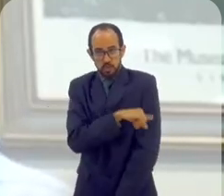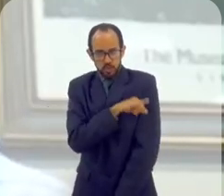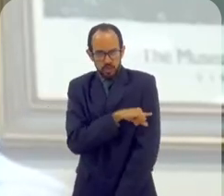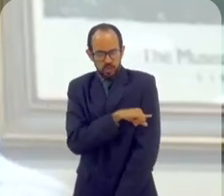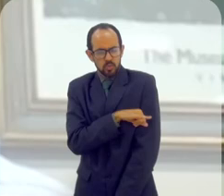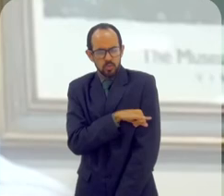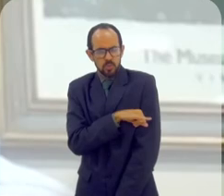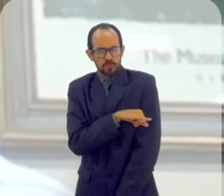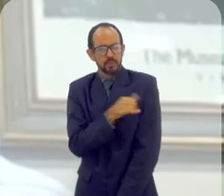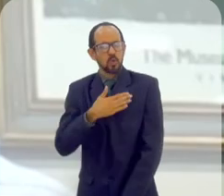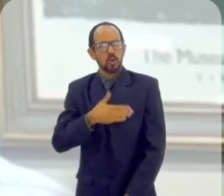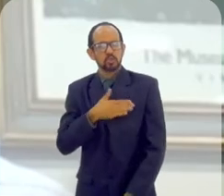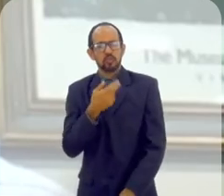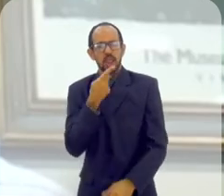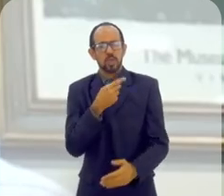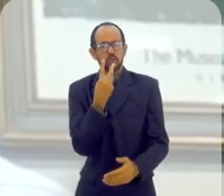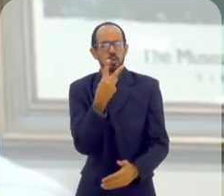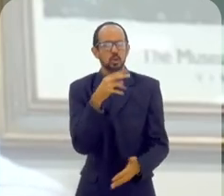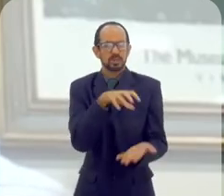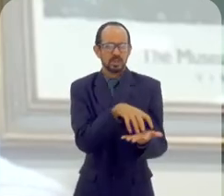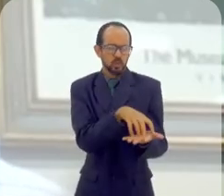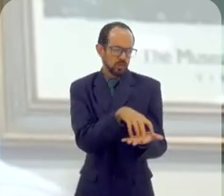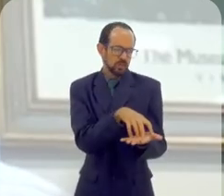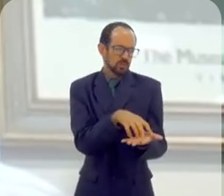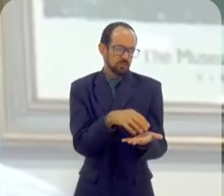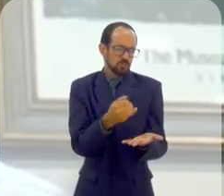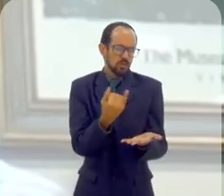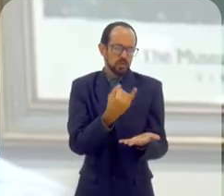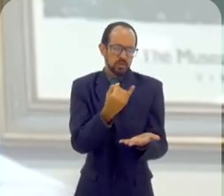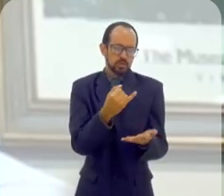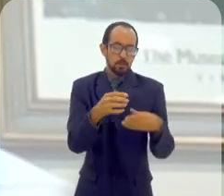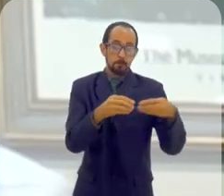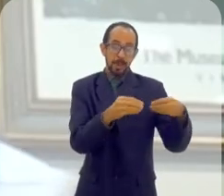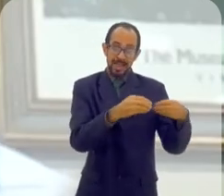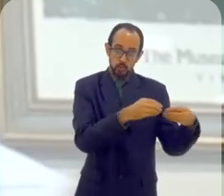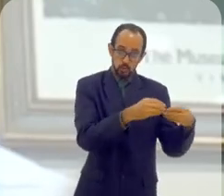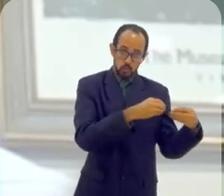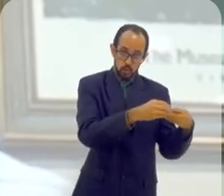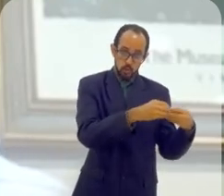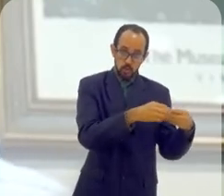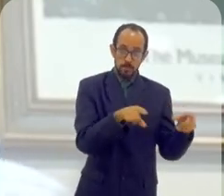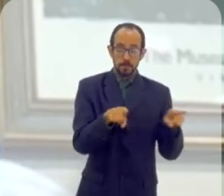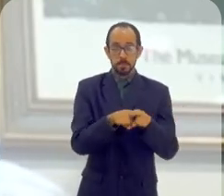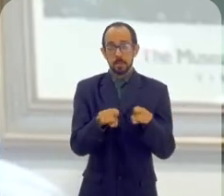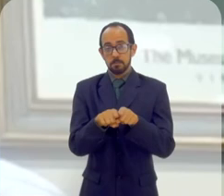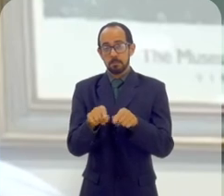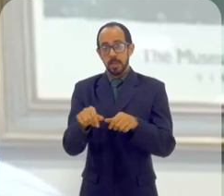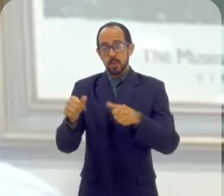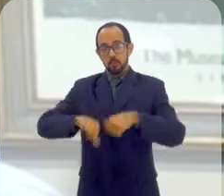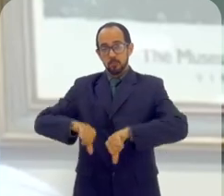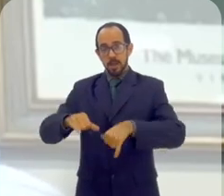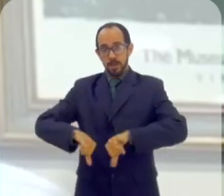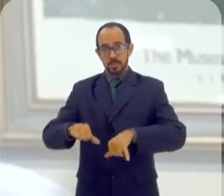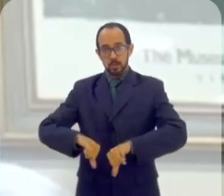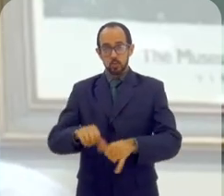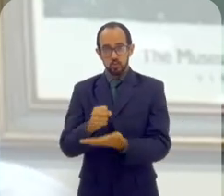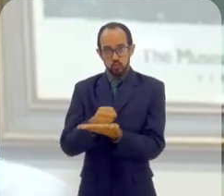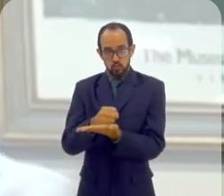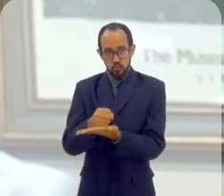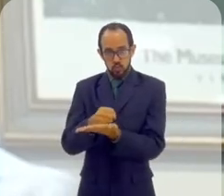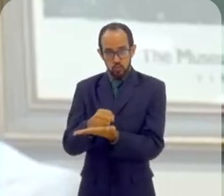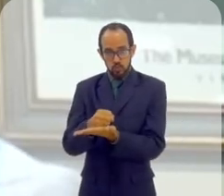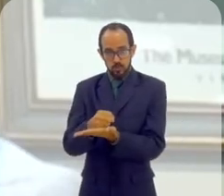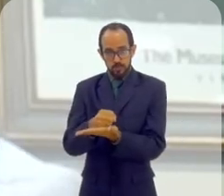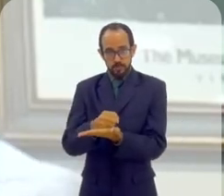gente pode se citar aqui eu gosto sentir dois setores muito importantes o plástico e o farmacêutico